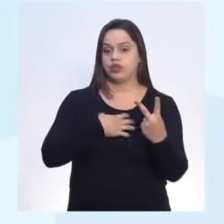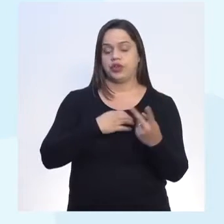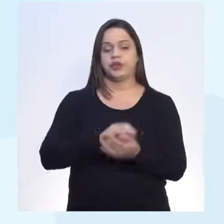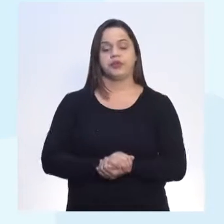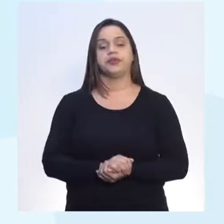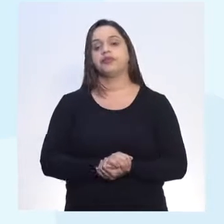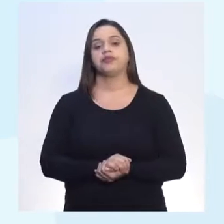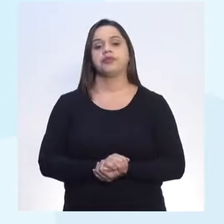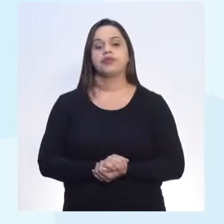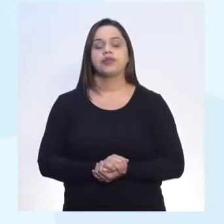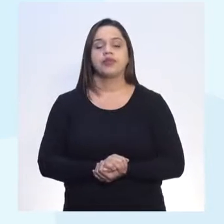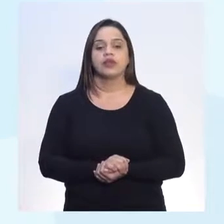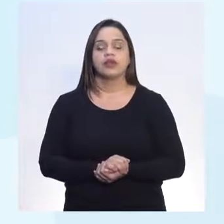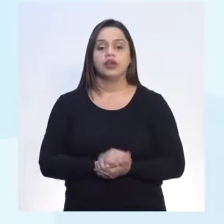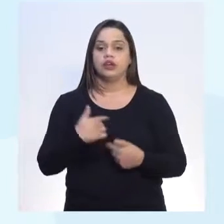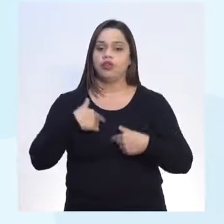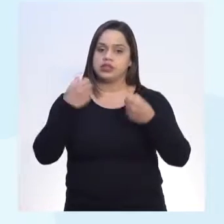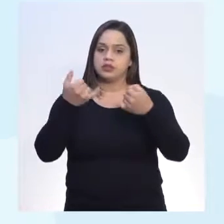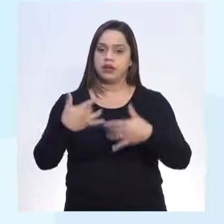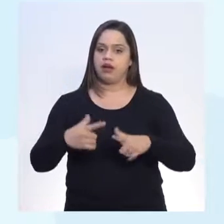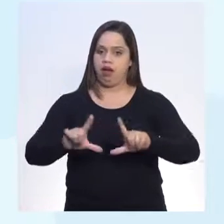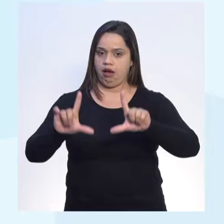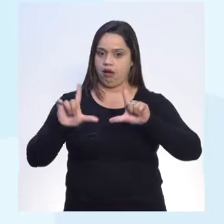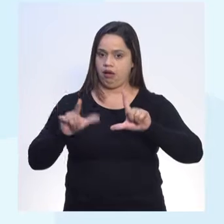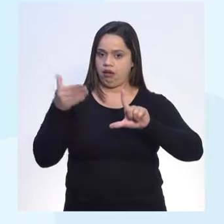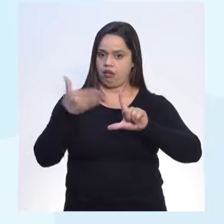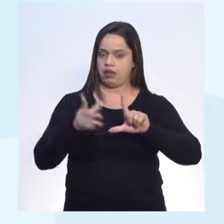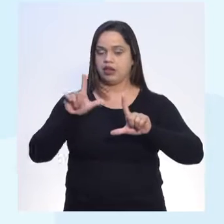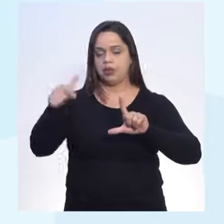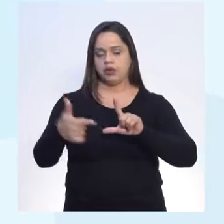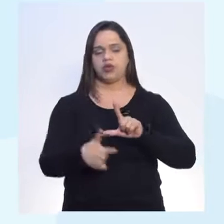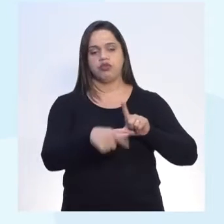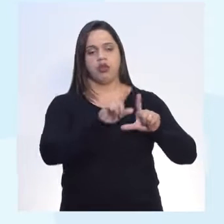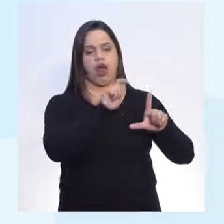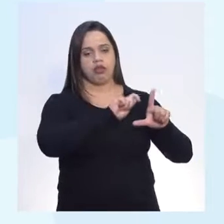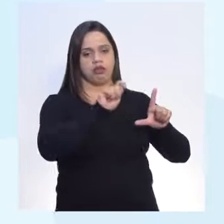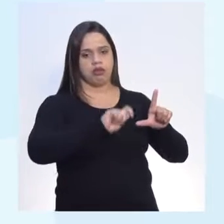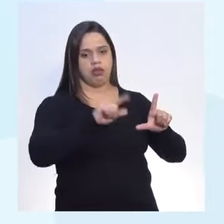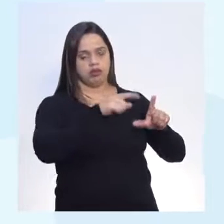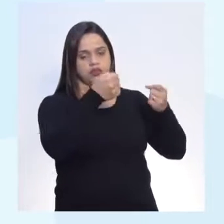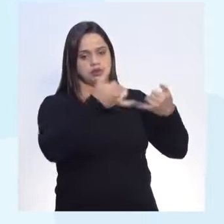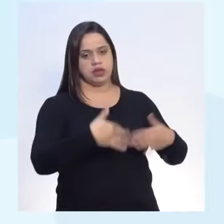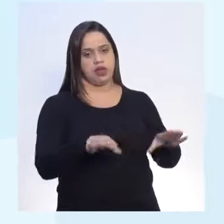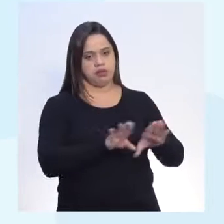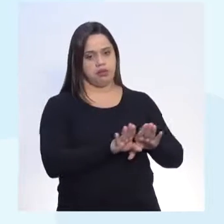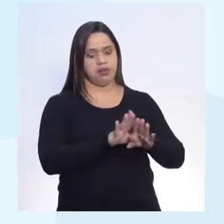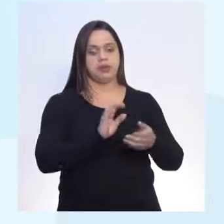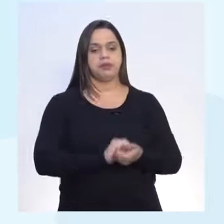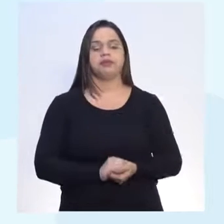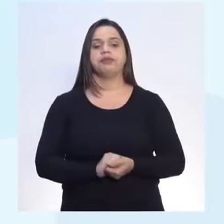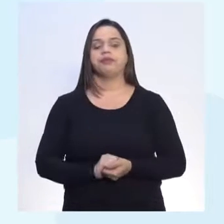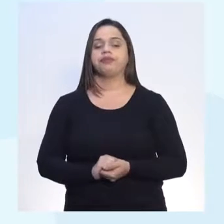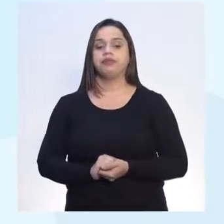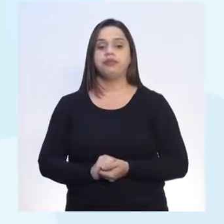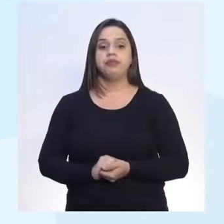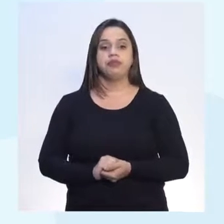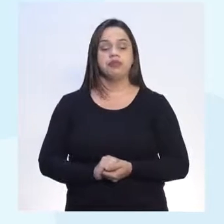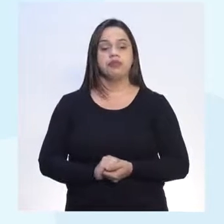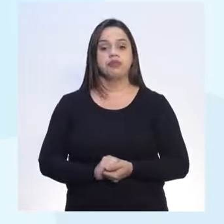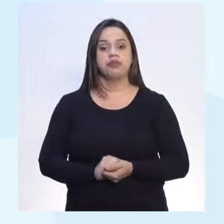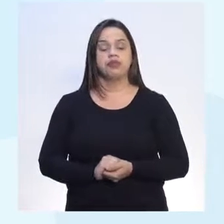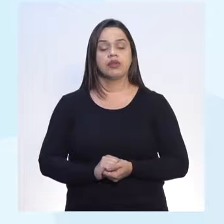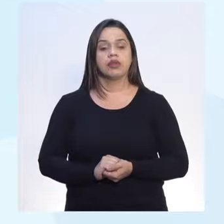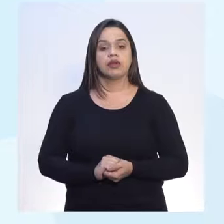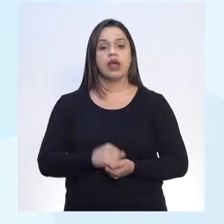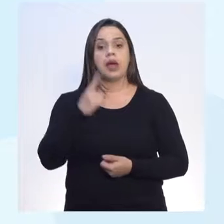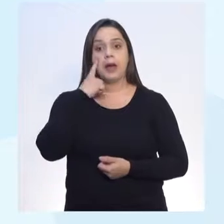na telinha para vocês, eu vou explicar, e depois eu vou lá na lousa e eu descrevo como que nós vamos encontrar essa divisão. A